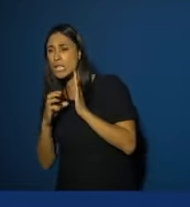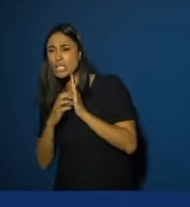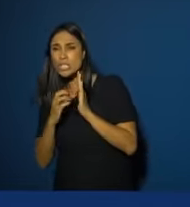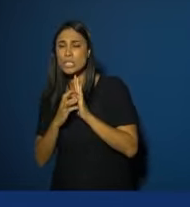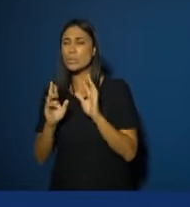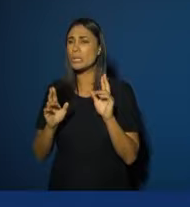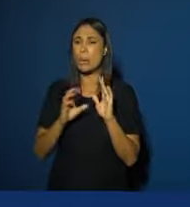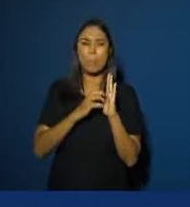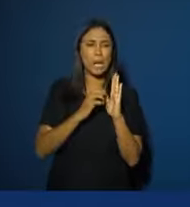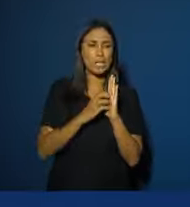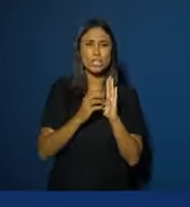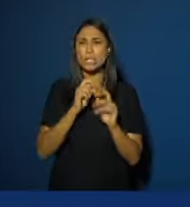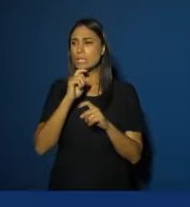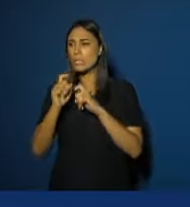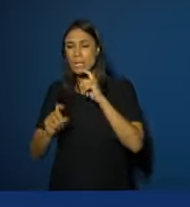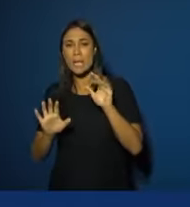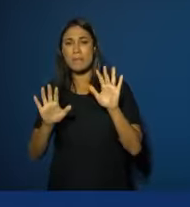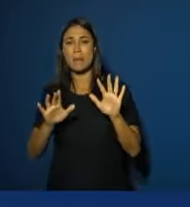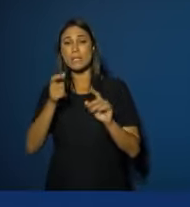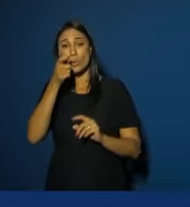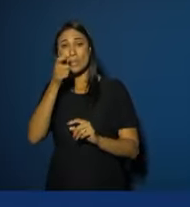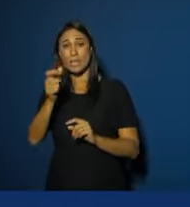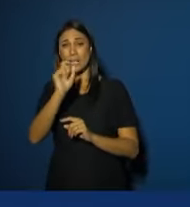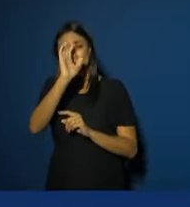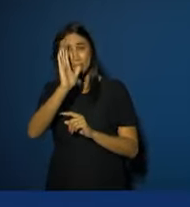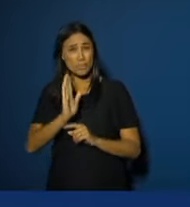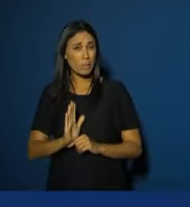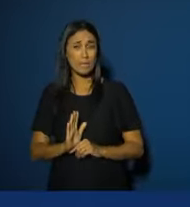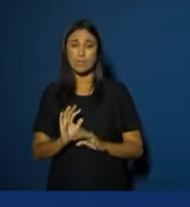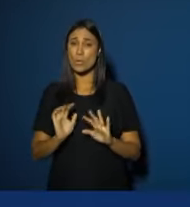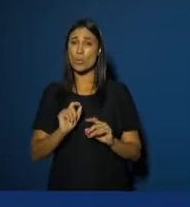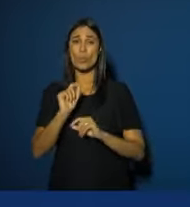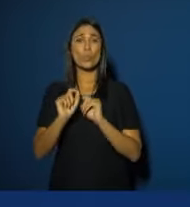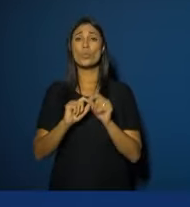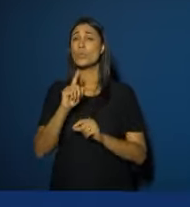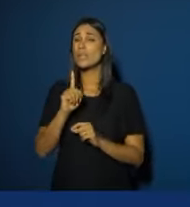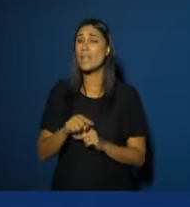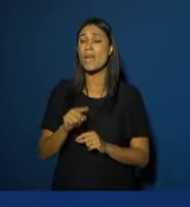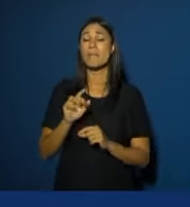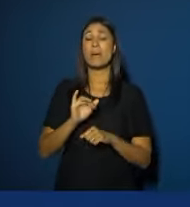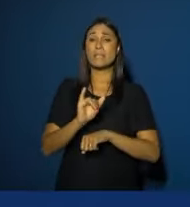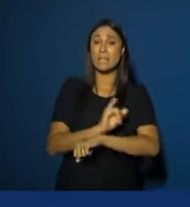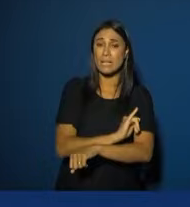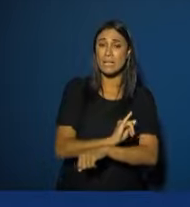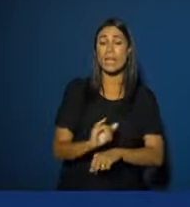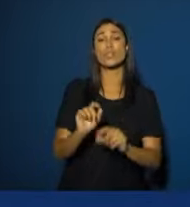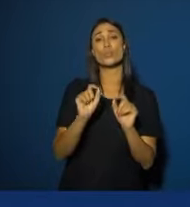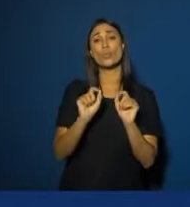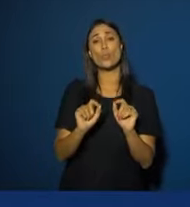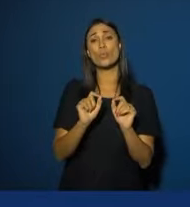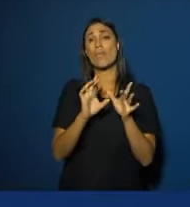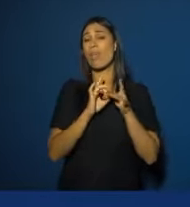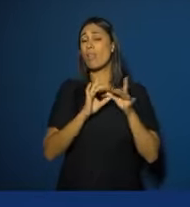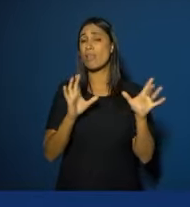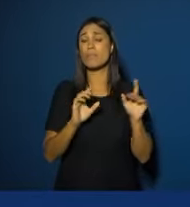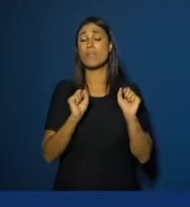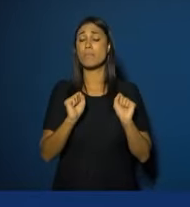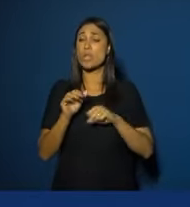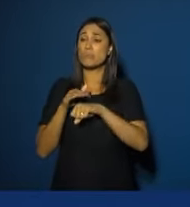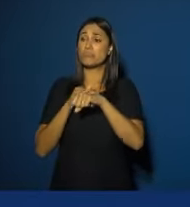não olhar o partido político de ninguém, olhar o interesse da nação, aquilo que é mais estratégico, que é republicano, que a gente